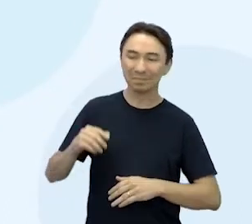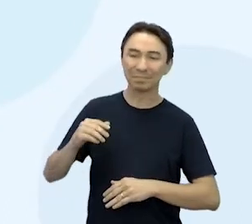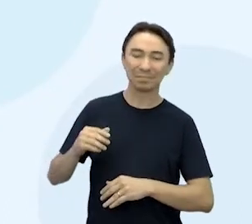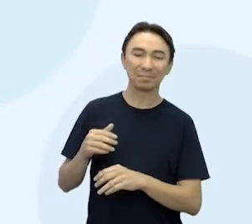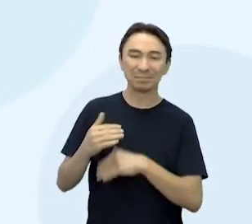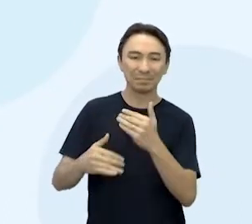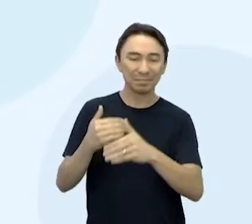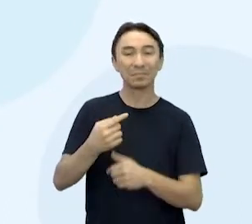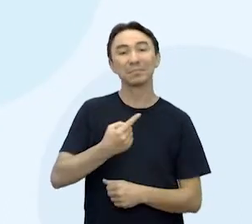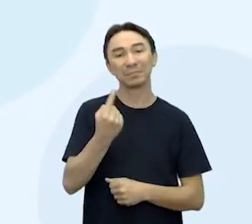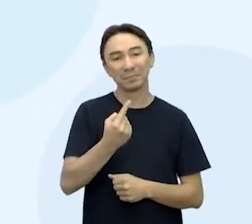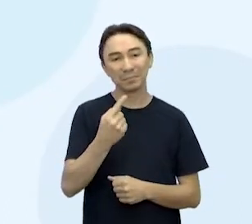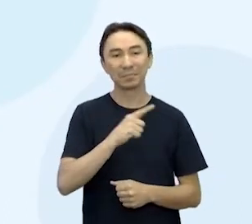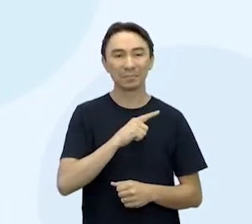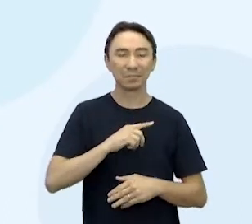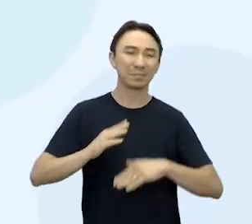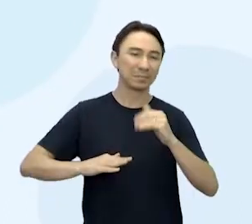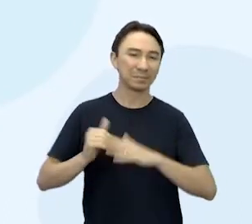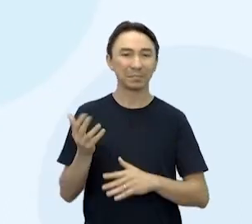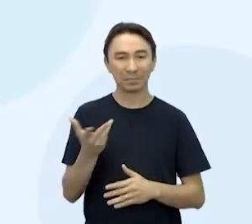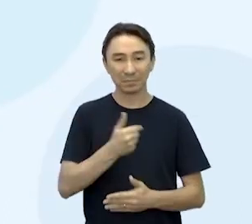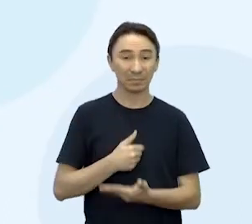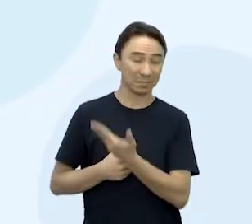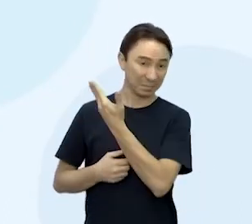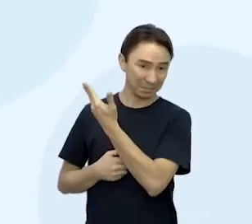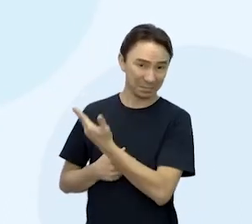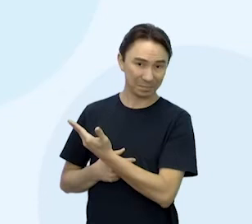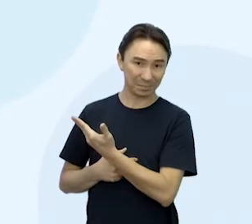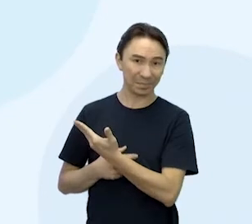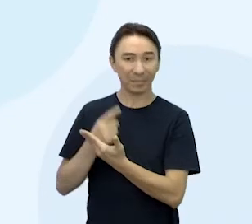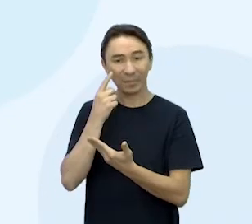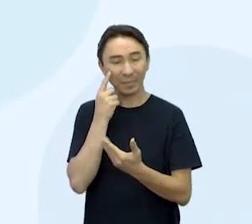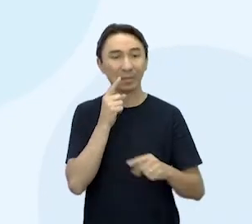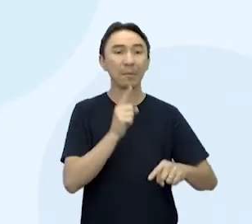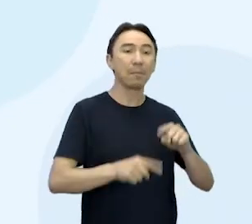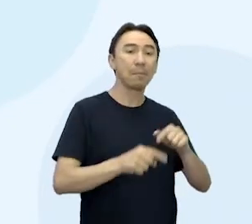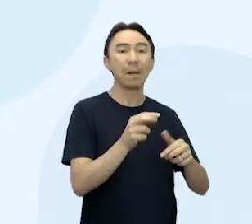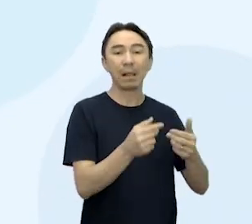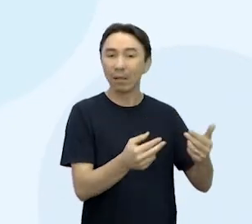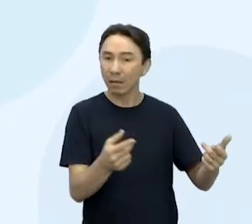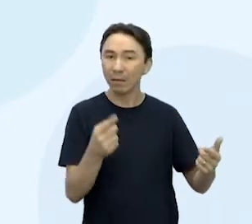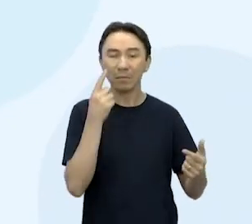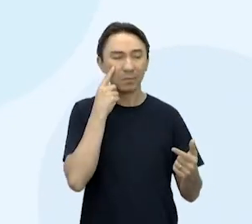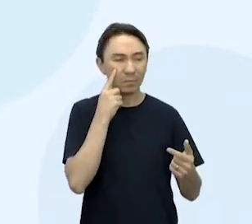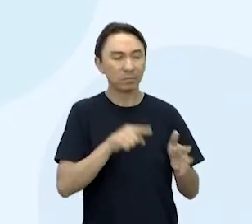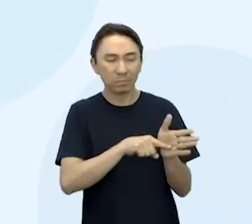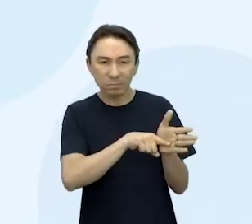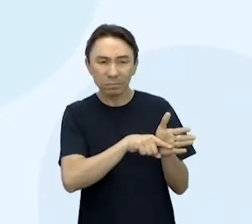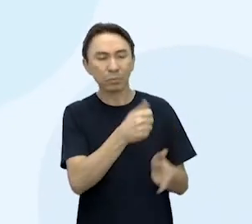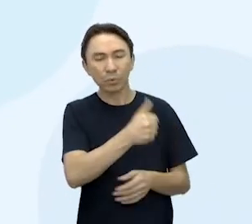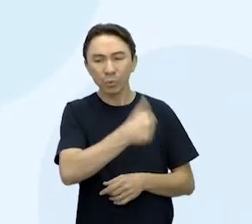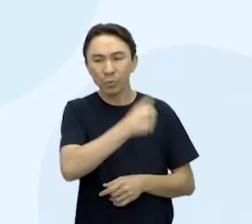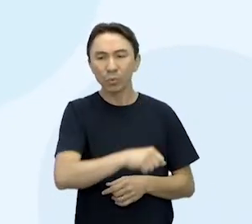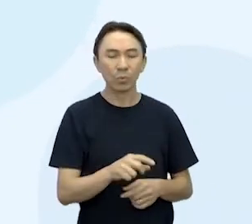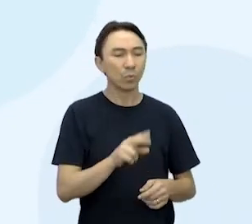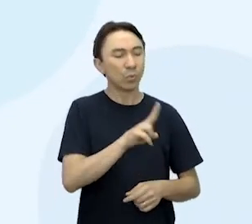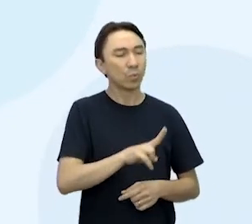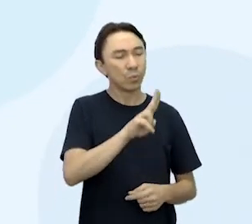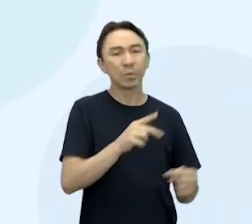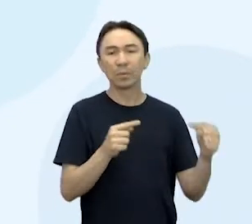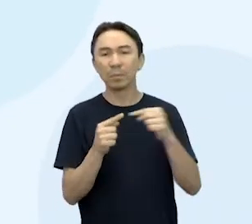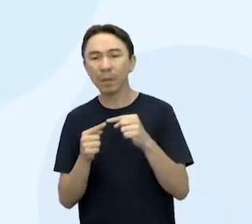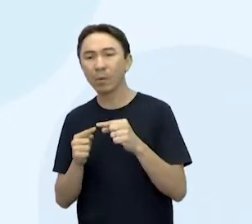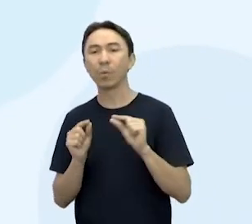a propriedade dos materiais para avaliar a adequação do seu uso em diferentes aplicações, tá bom? Essa habilidade